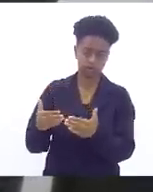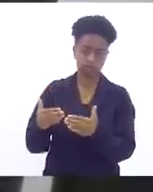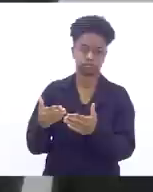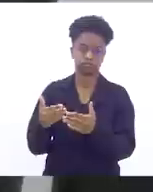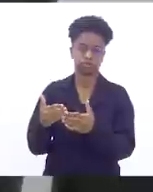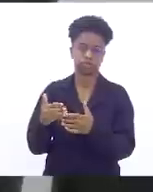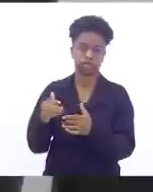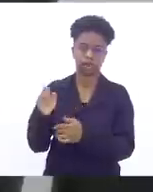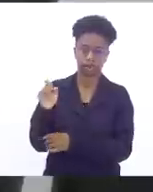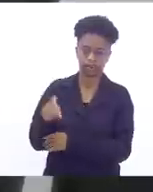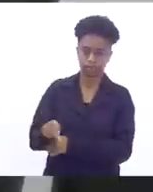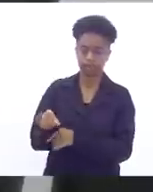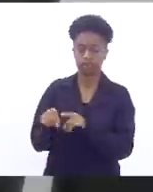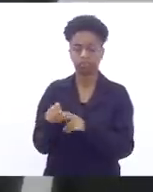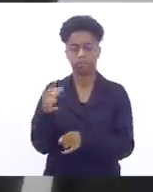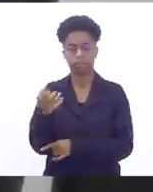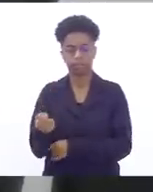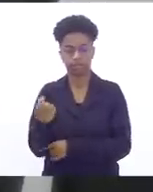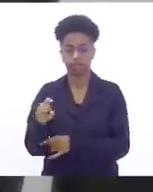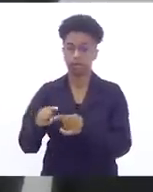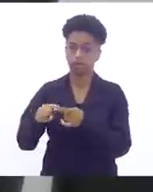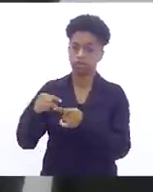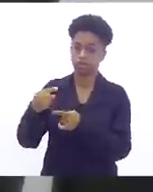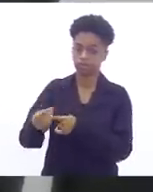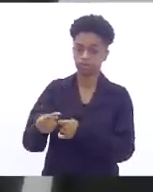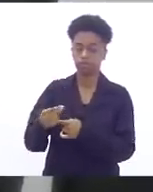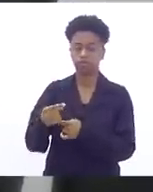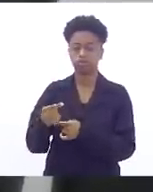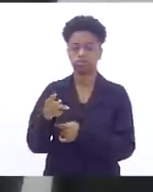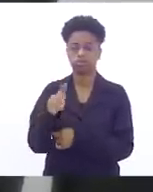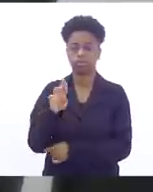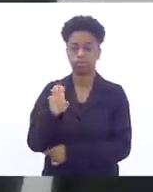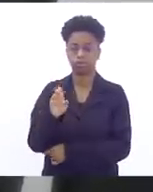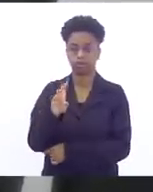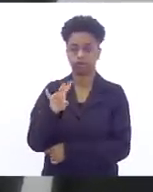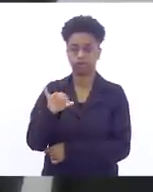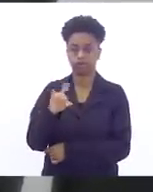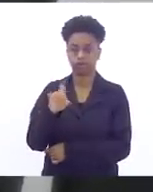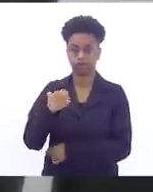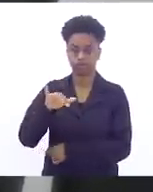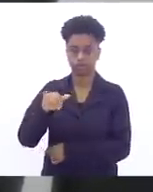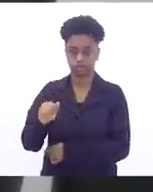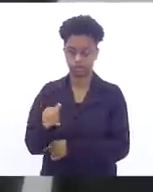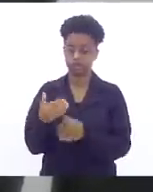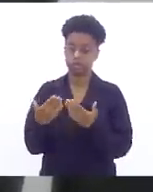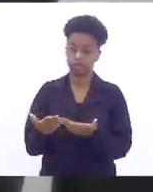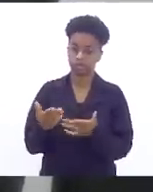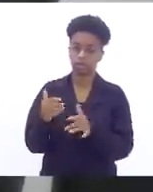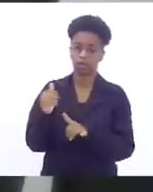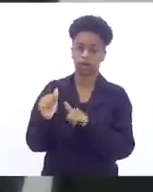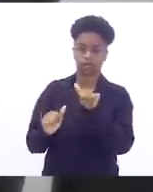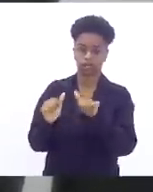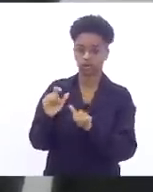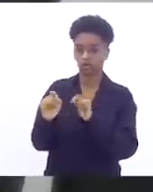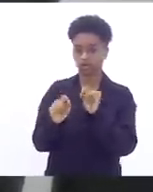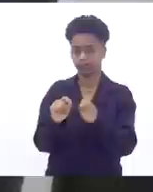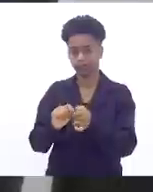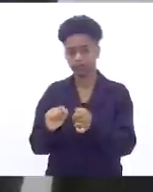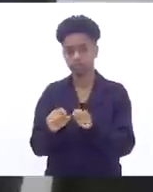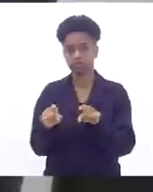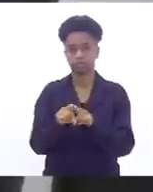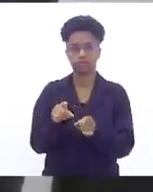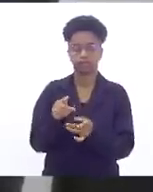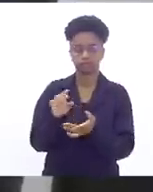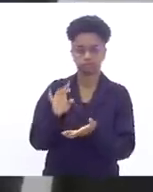de pensão também depois vai para o Rio previdência que audita o que foi feito válida